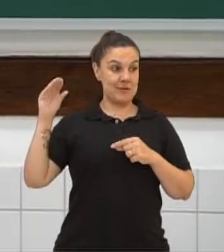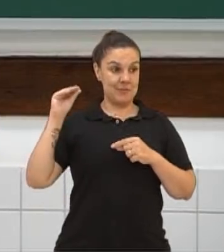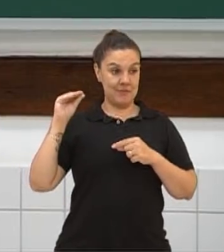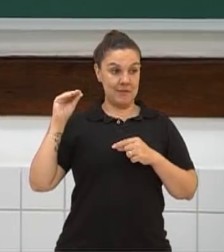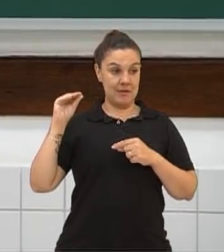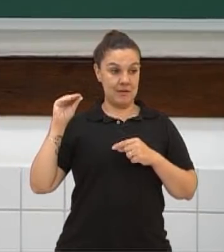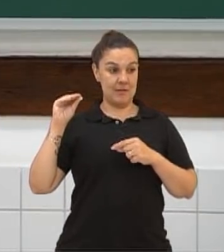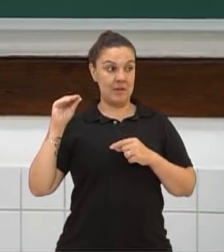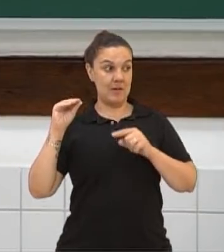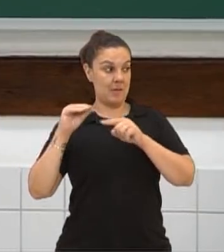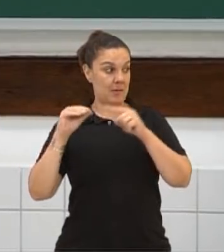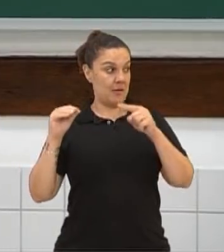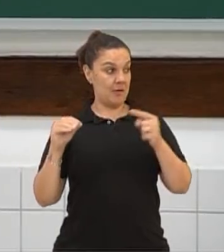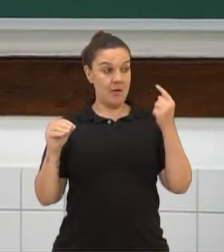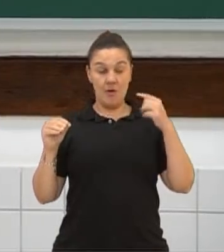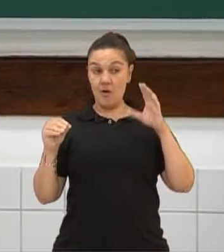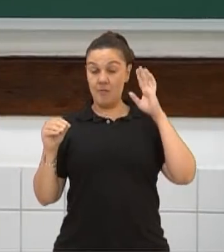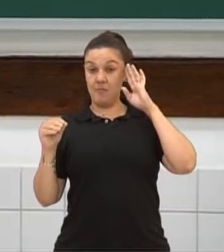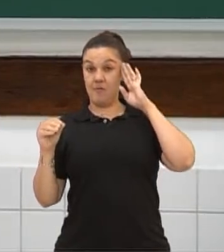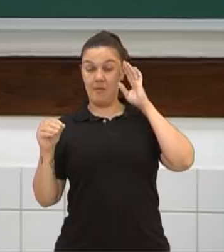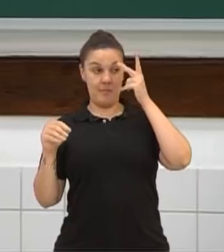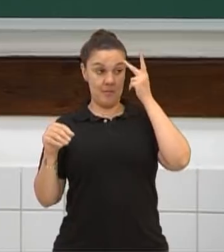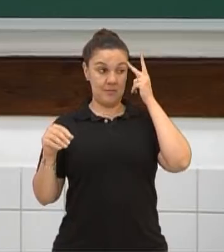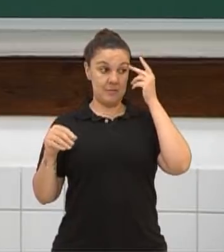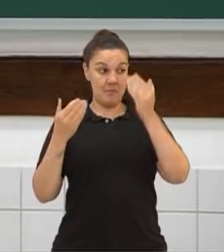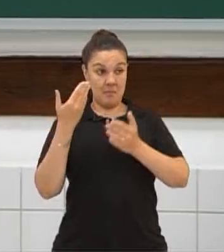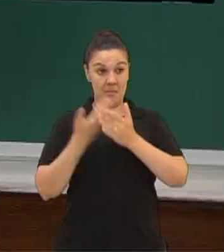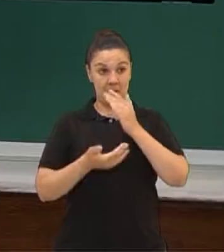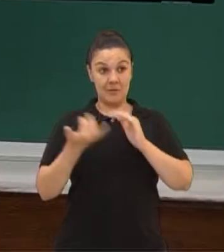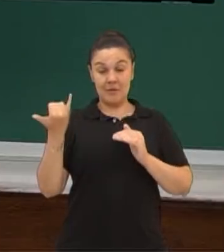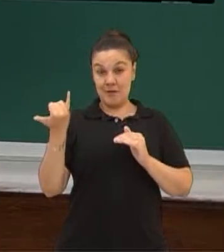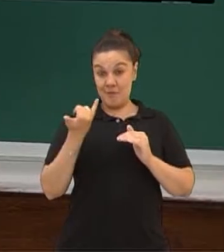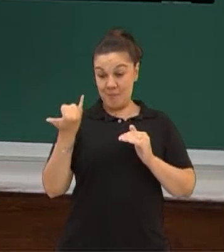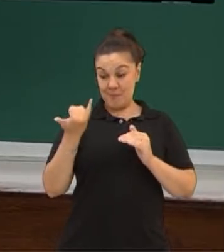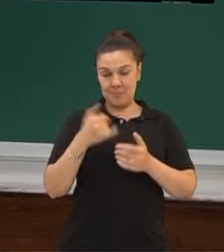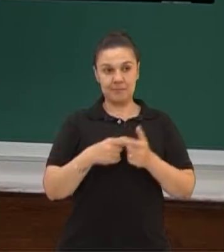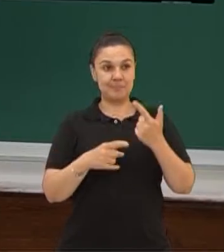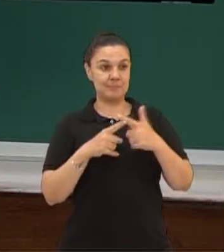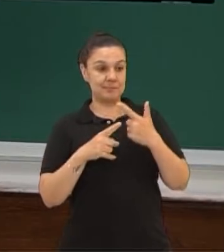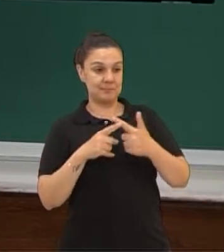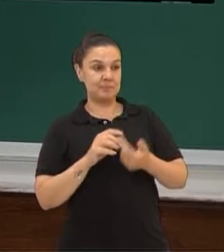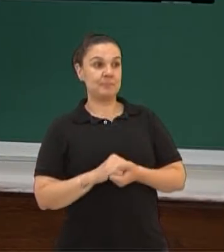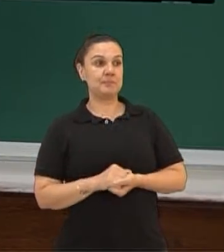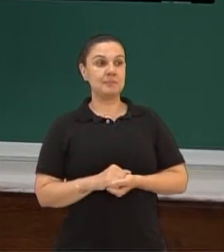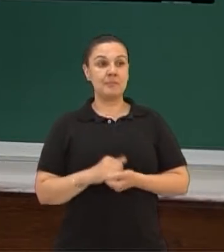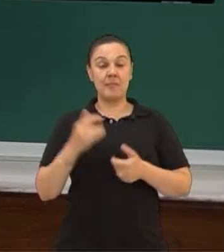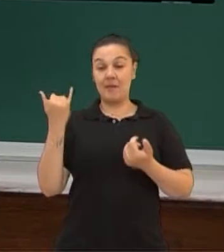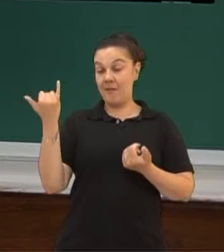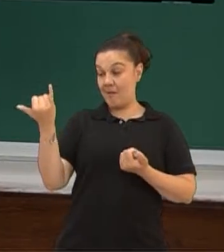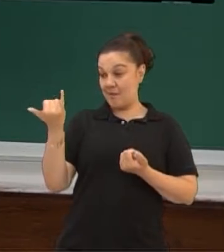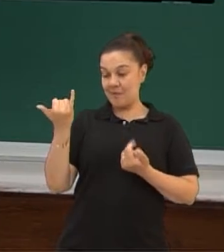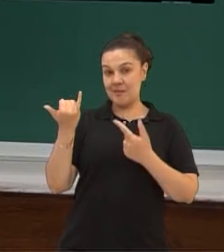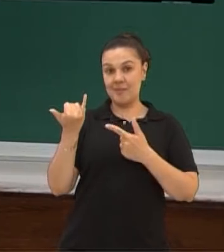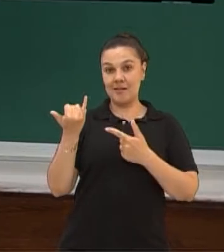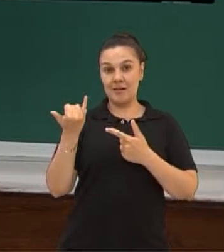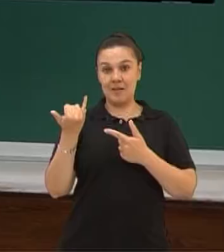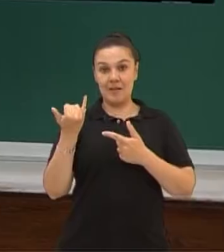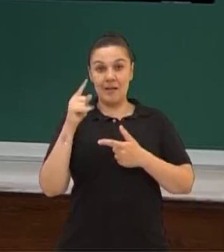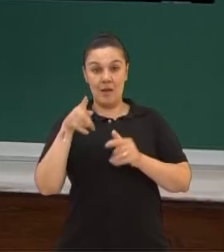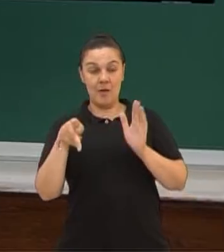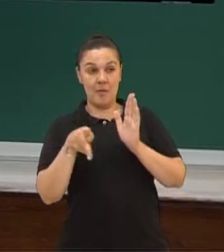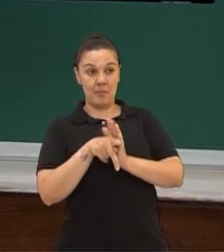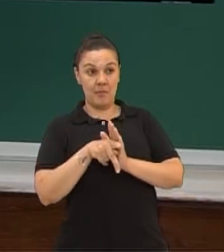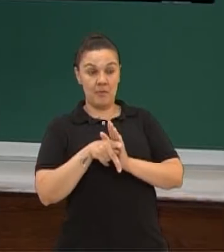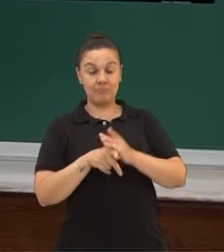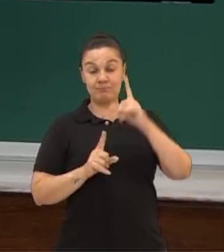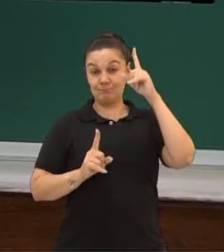a gente somente ouve a pessoa falando, muitas vezes a gente perde muita informação. Por quê? Porque essa informação também está ali nas